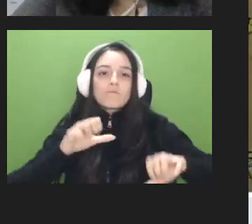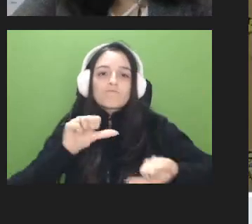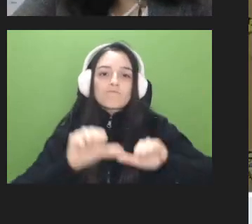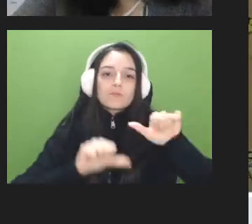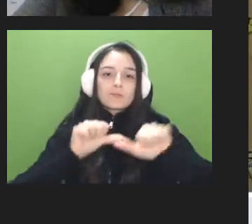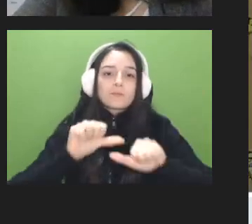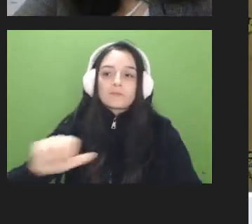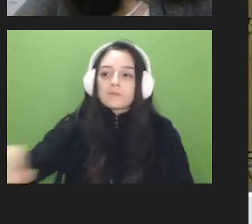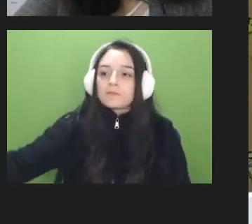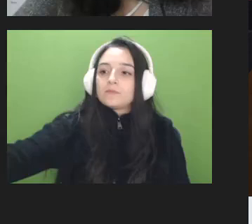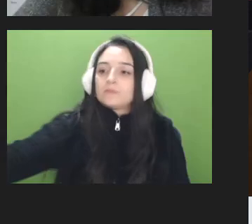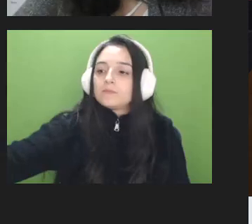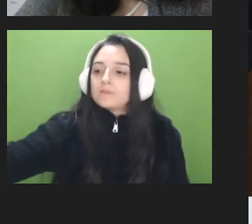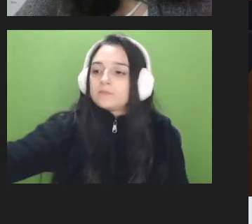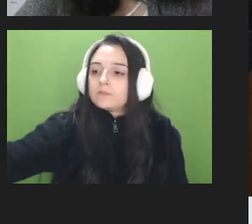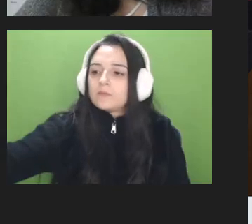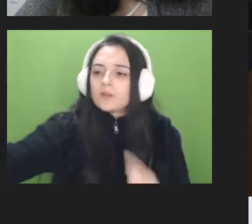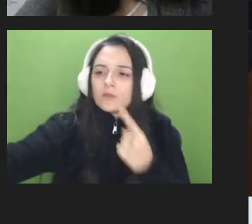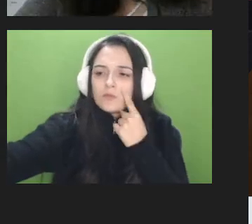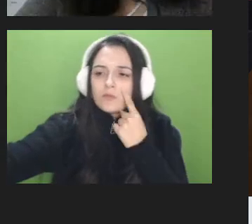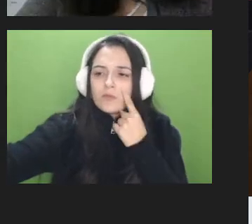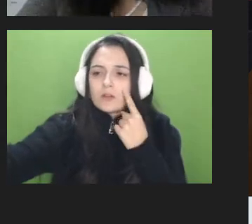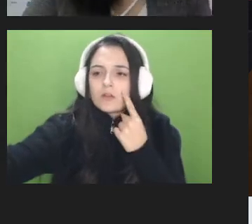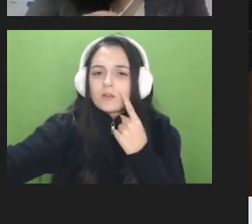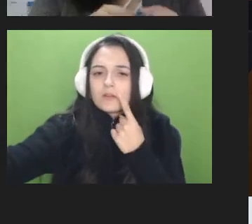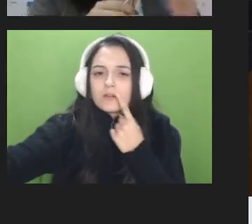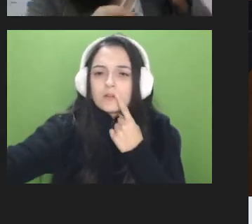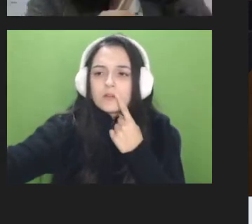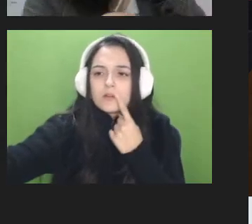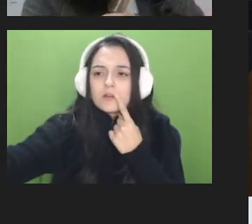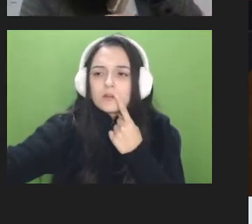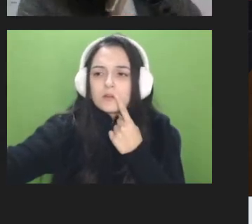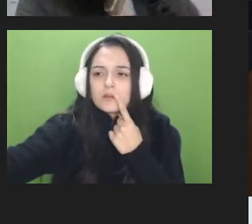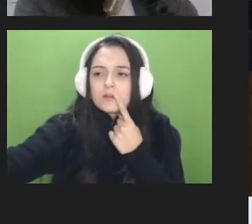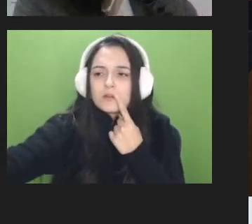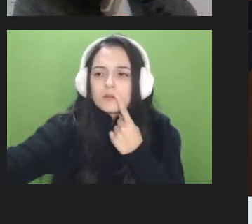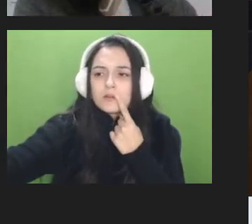Deixa eu ver se ainda é aqui. Não.